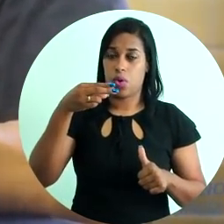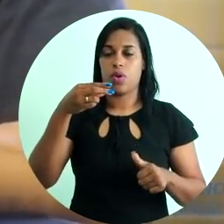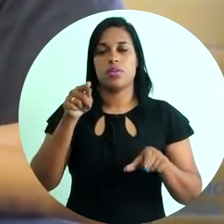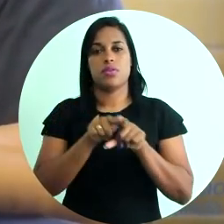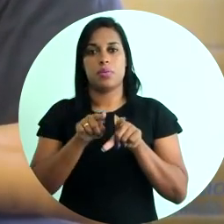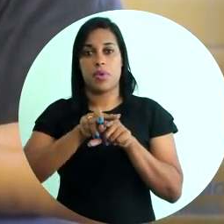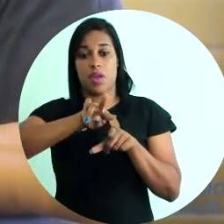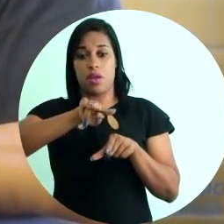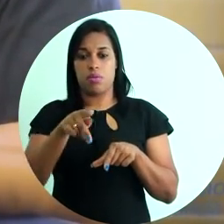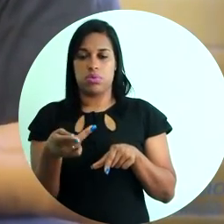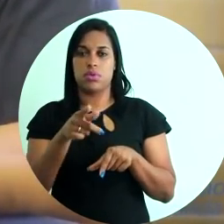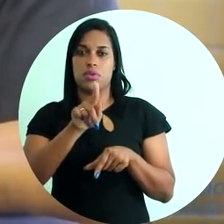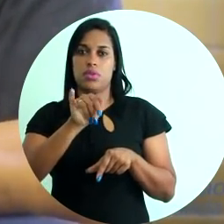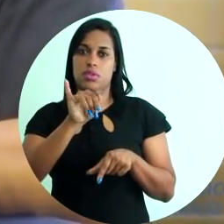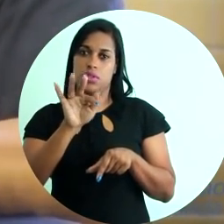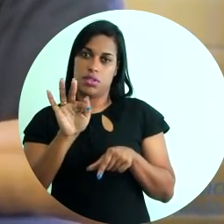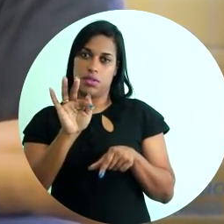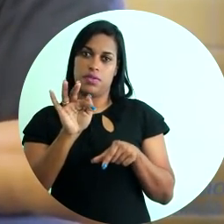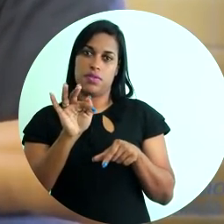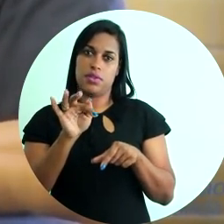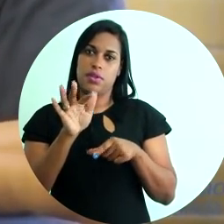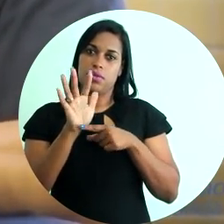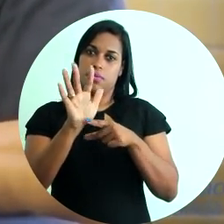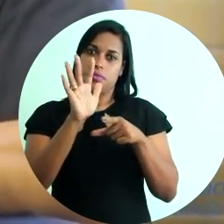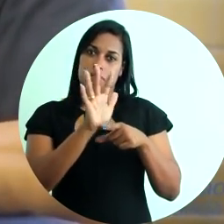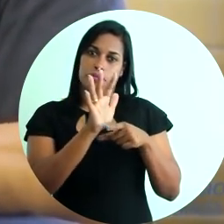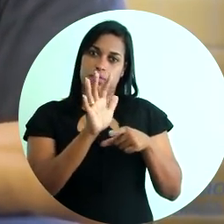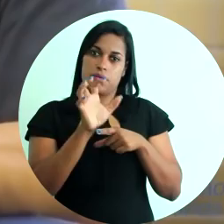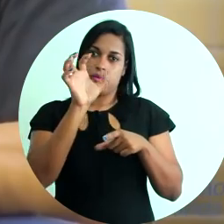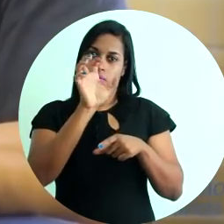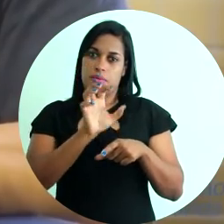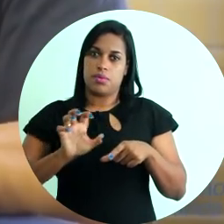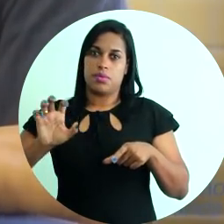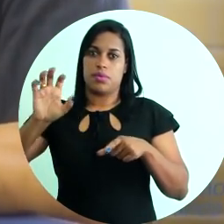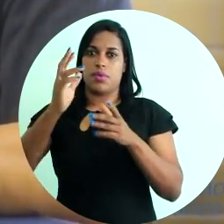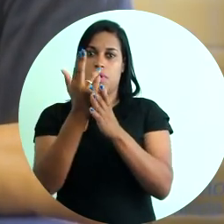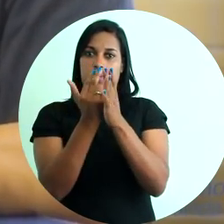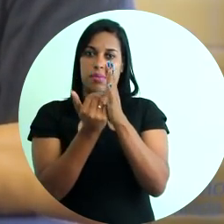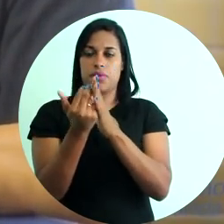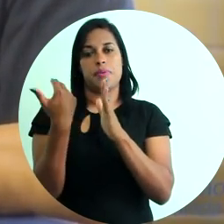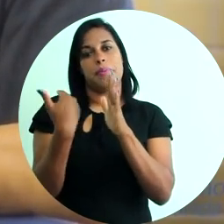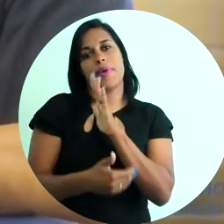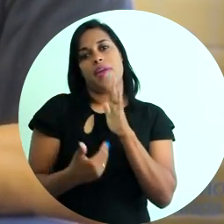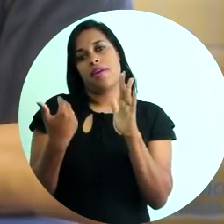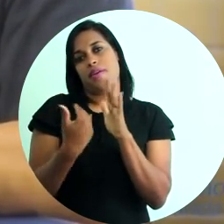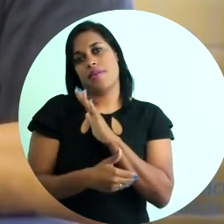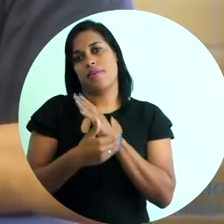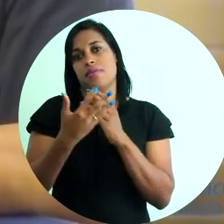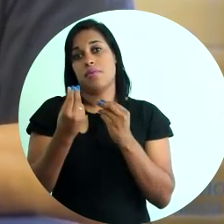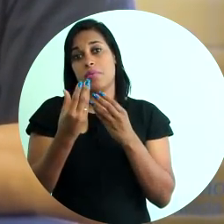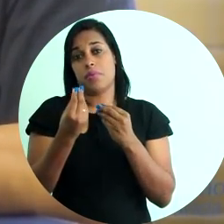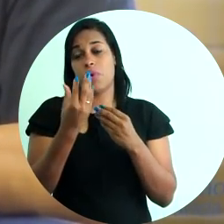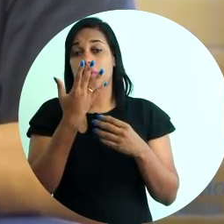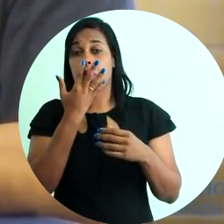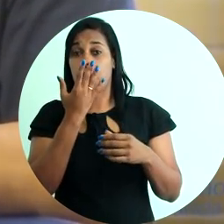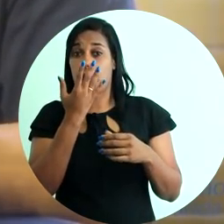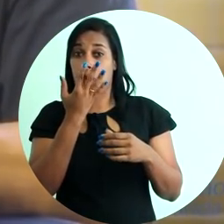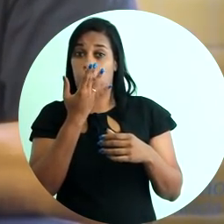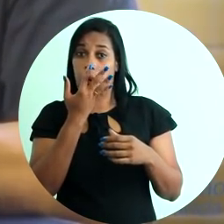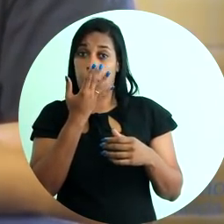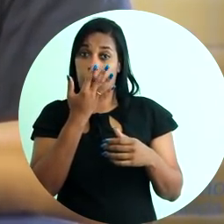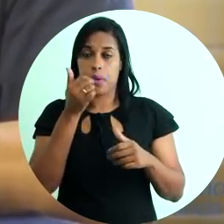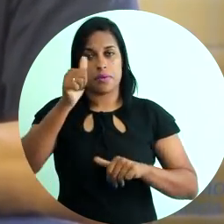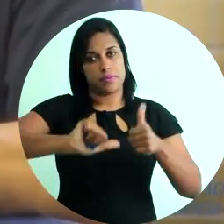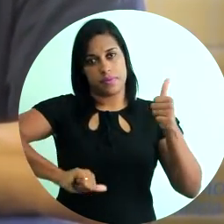isso para GIF, ele vai ficar com umas manchas, a imagem vai perder pelo menos muito do contexto dela em